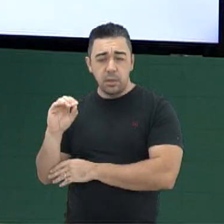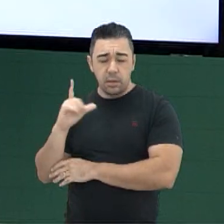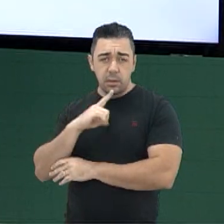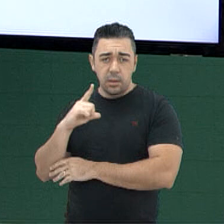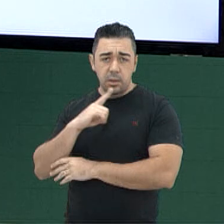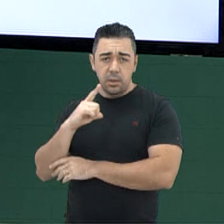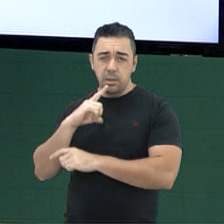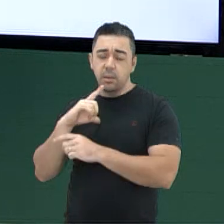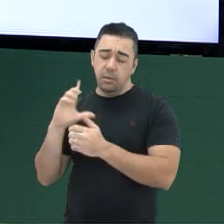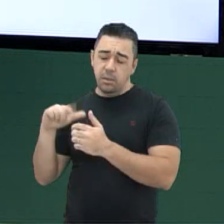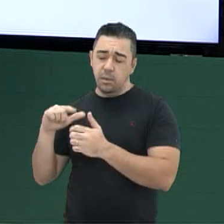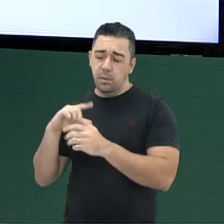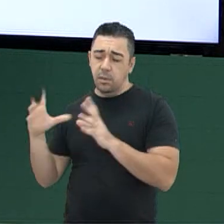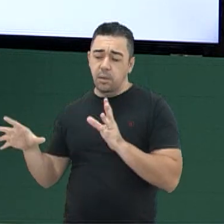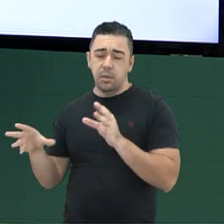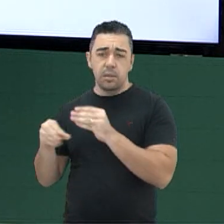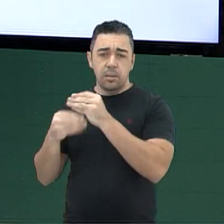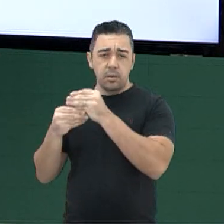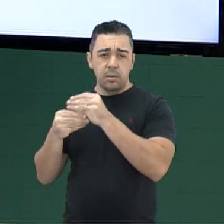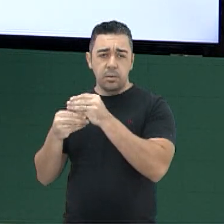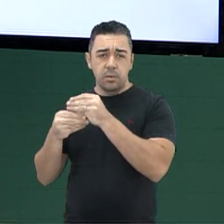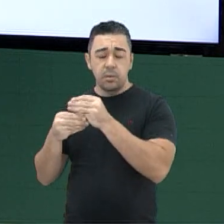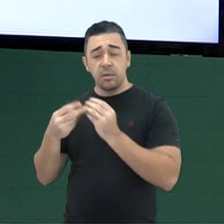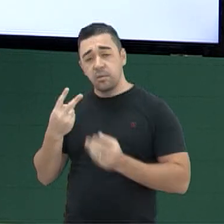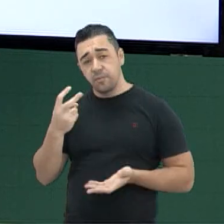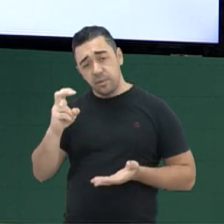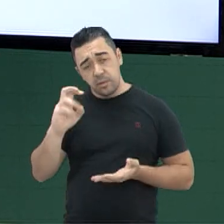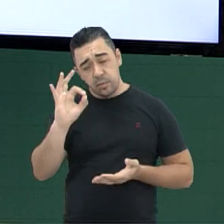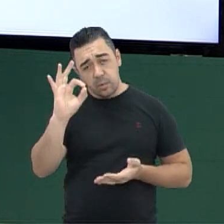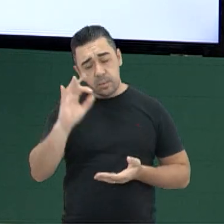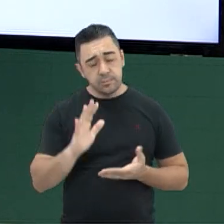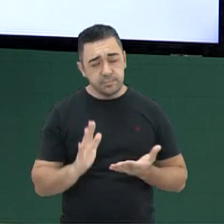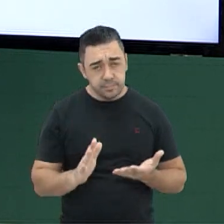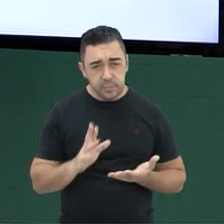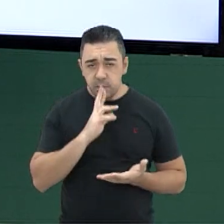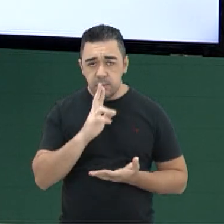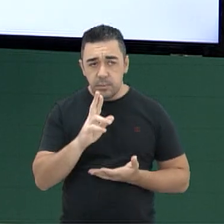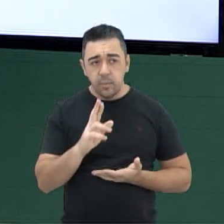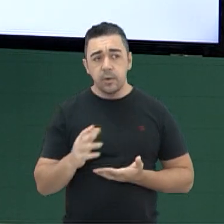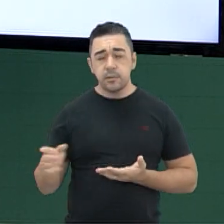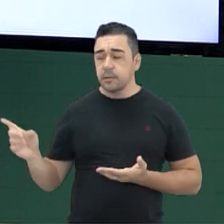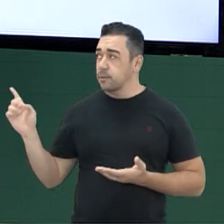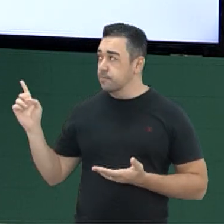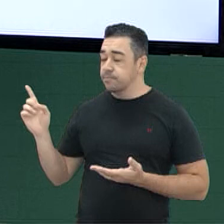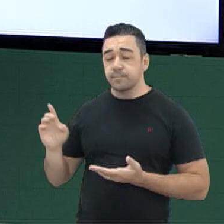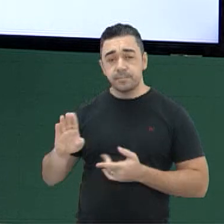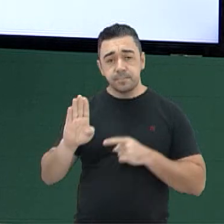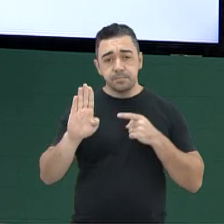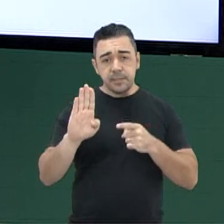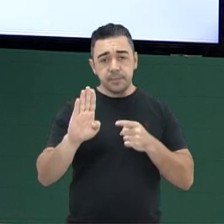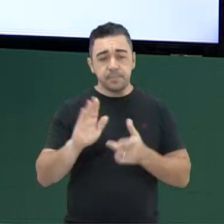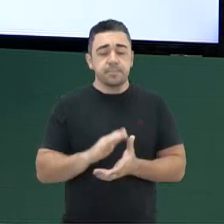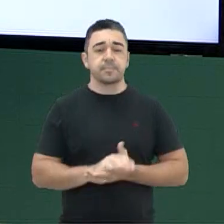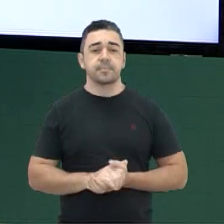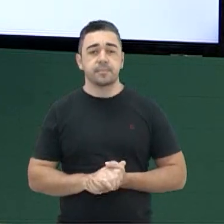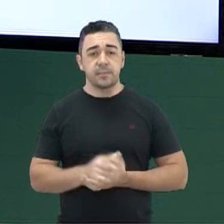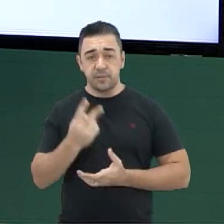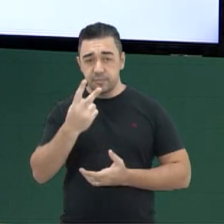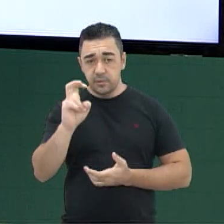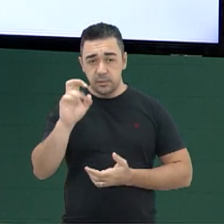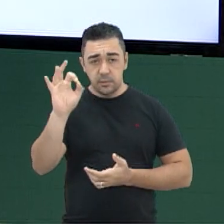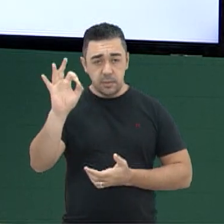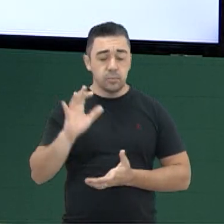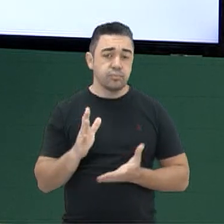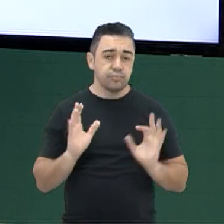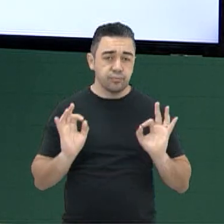ângulo interno, quanto que valerá? 25 graus. Então, a minha resposta será a letra B. 25